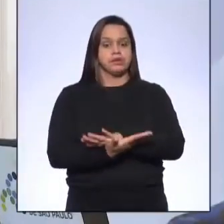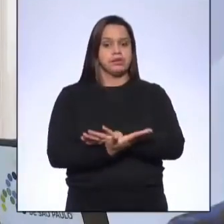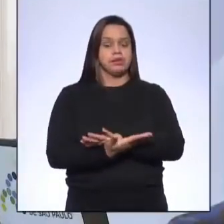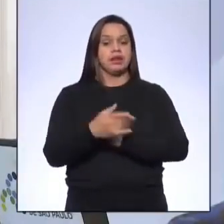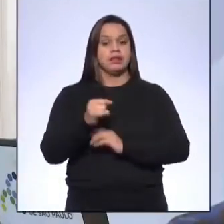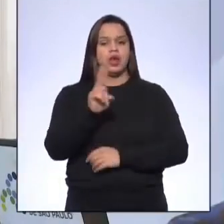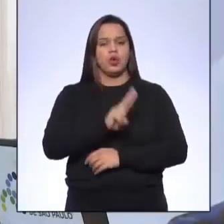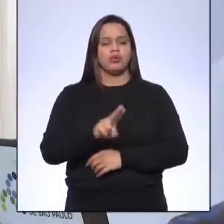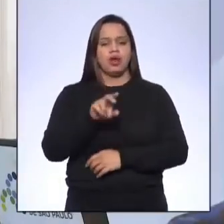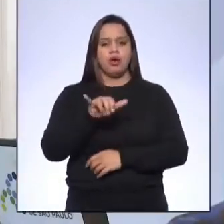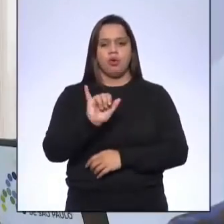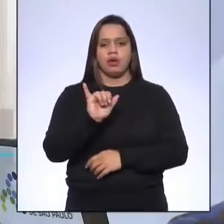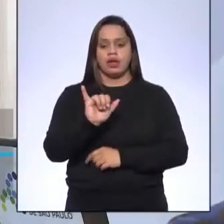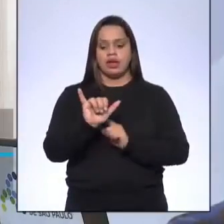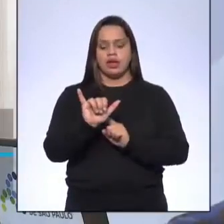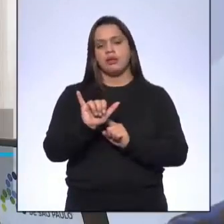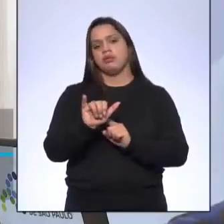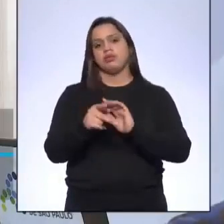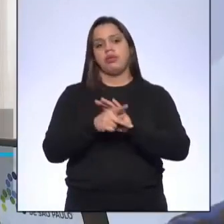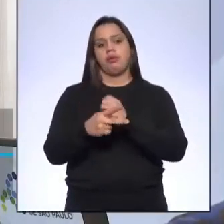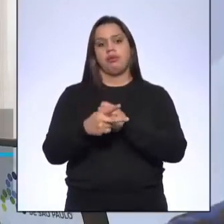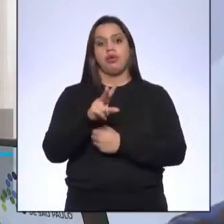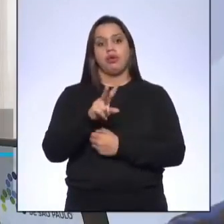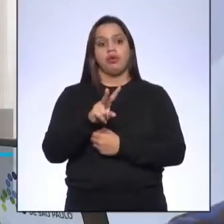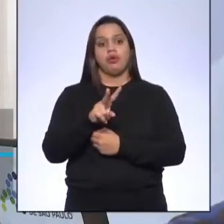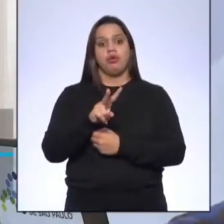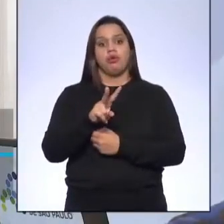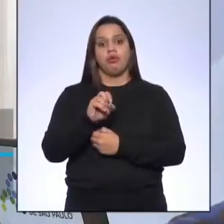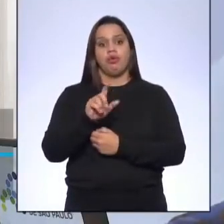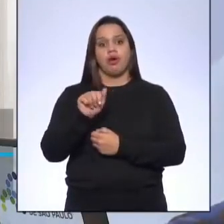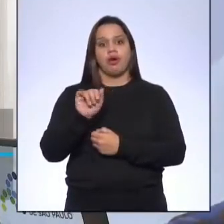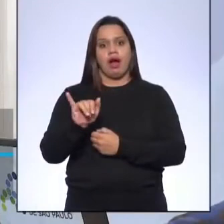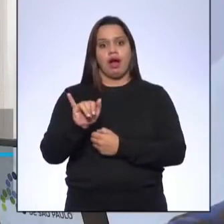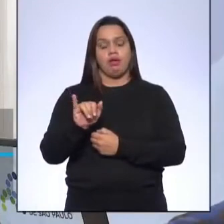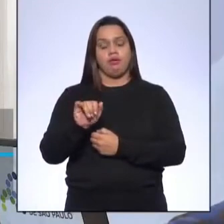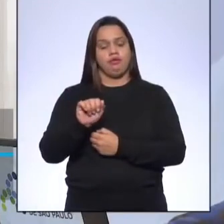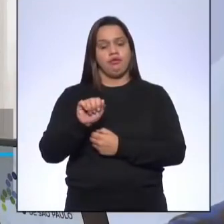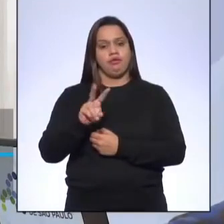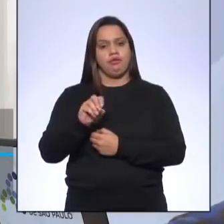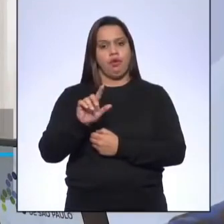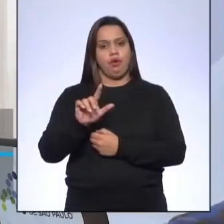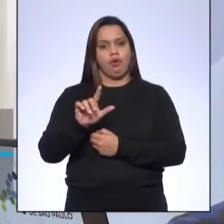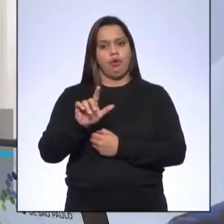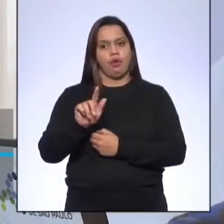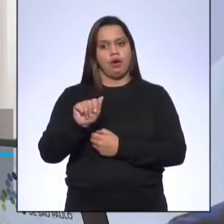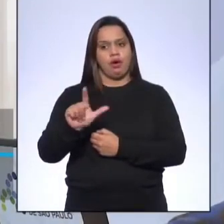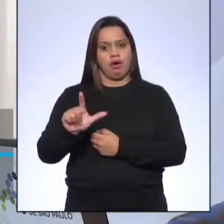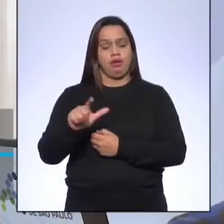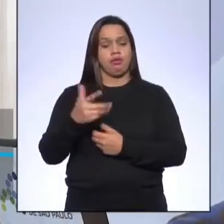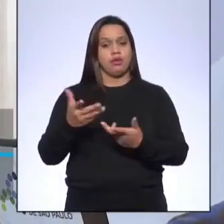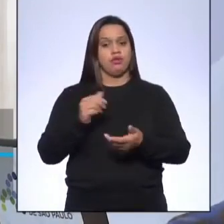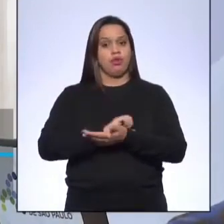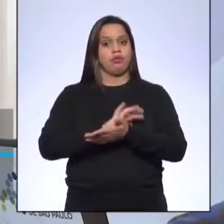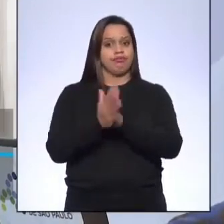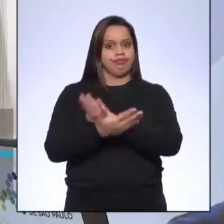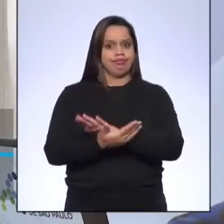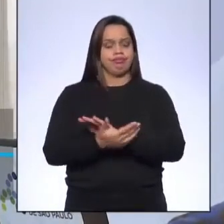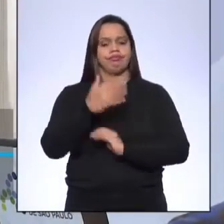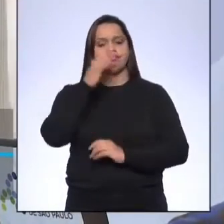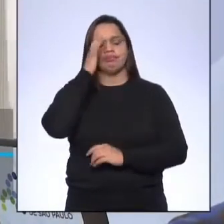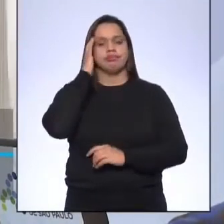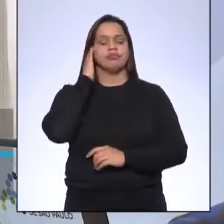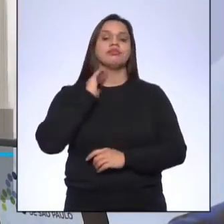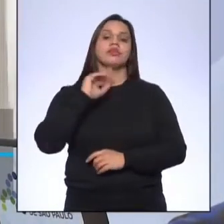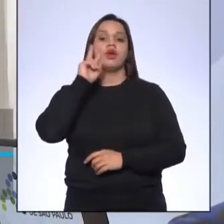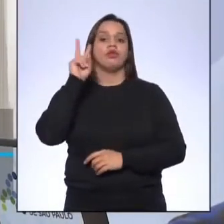como uma vogal, né? Eu vou destruir. Tá certo? No último parágrafo, o que eu